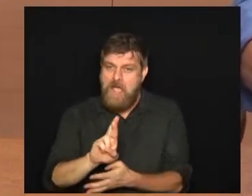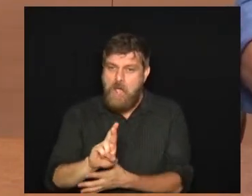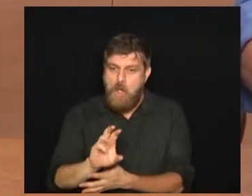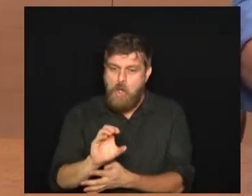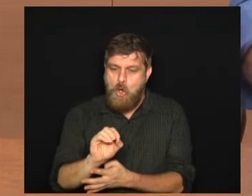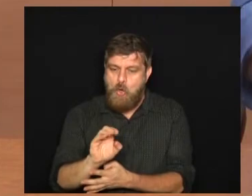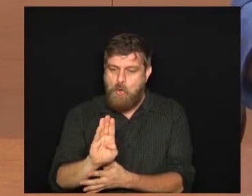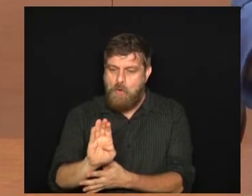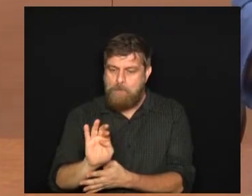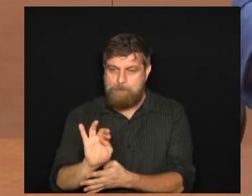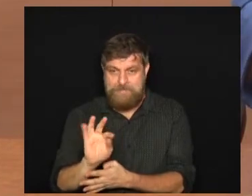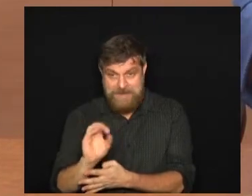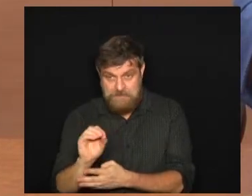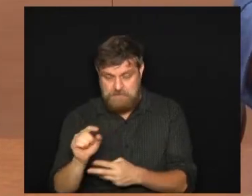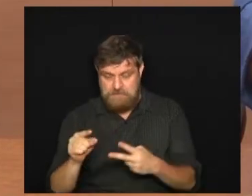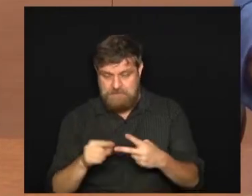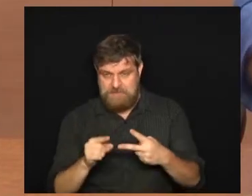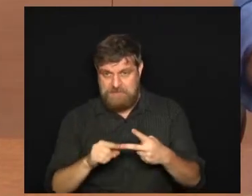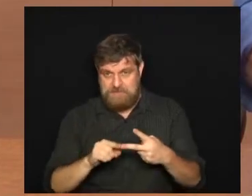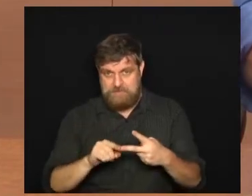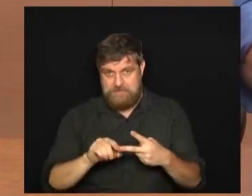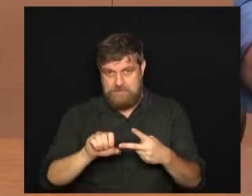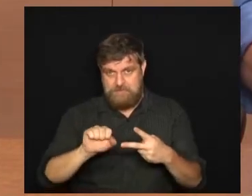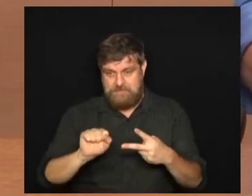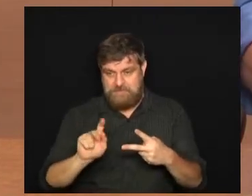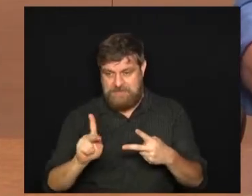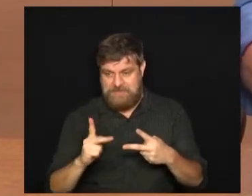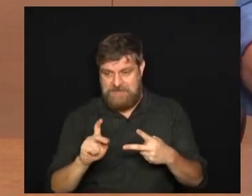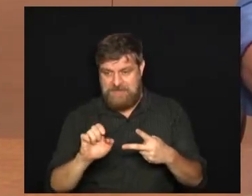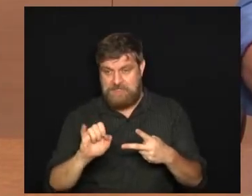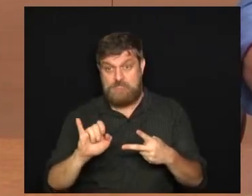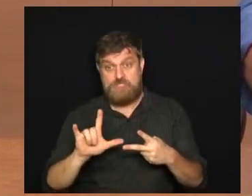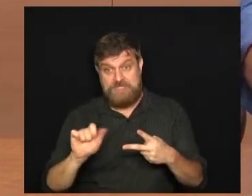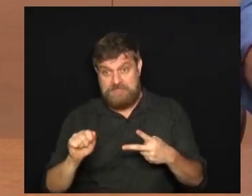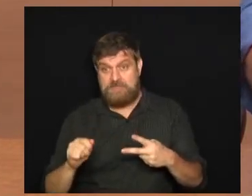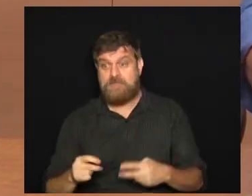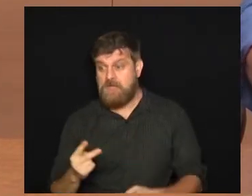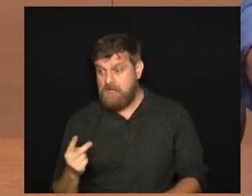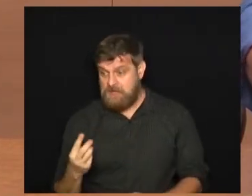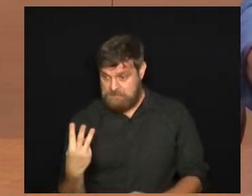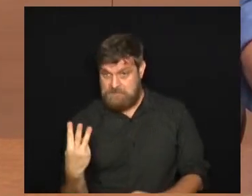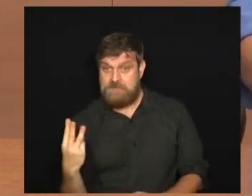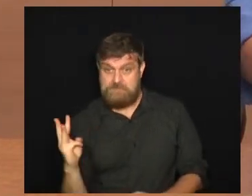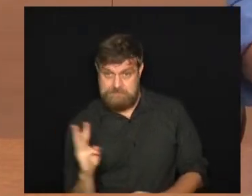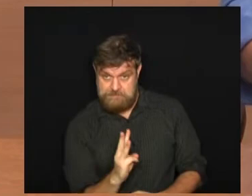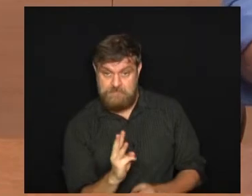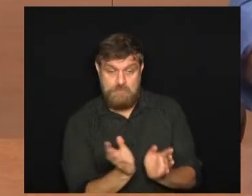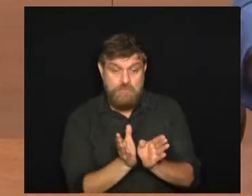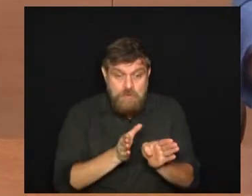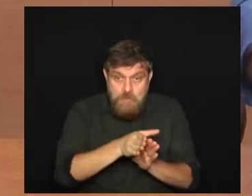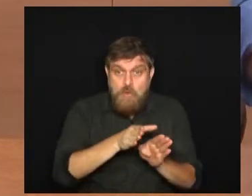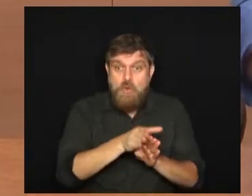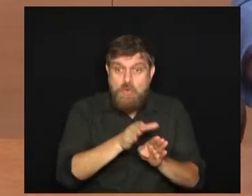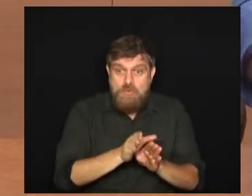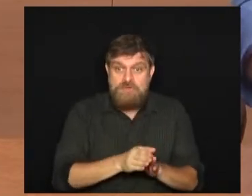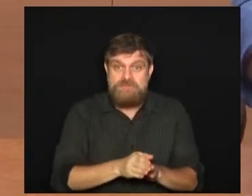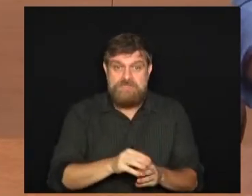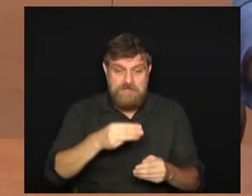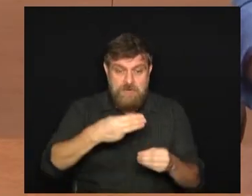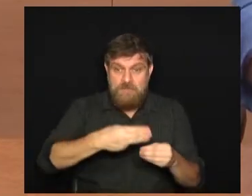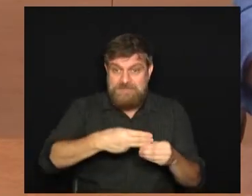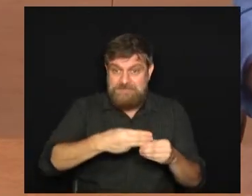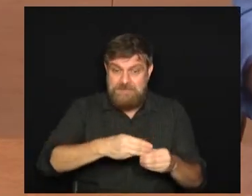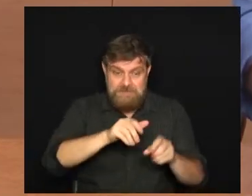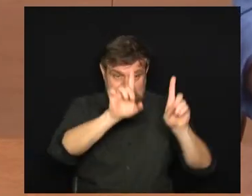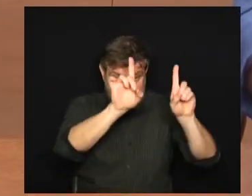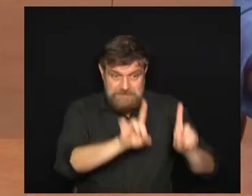Roberto Macedo e a Sheila Cristiane, que, por sinal, Jorge, eles também fazem parte do Conselho Municipal dos Direitos das Pessoas com Deficiência.